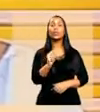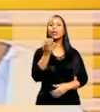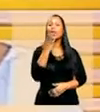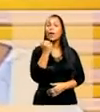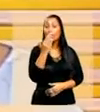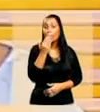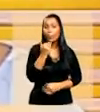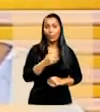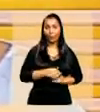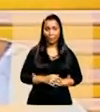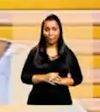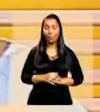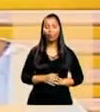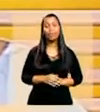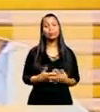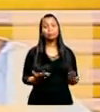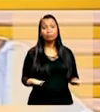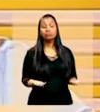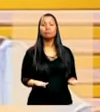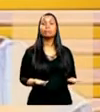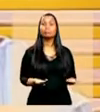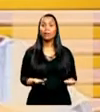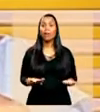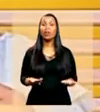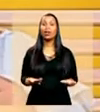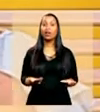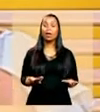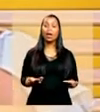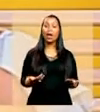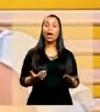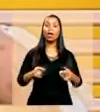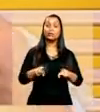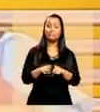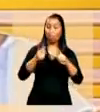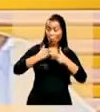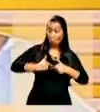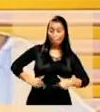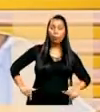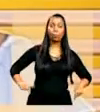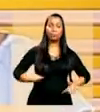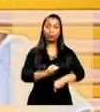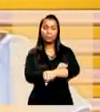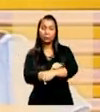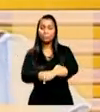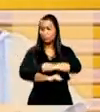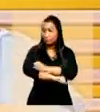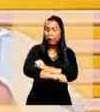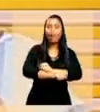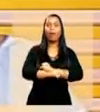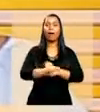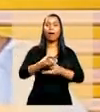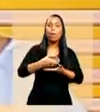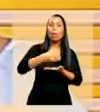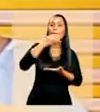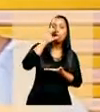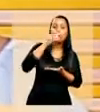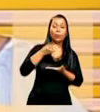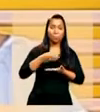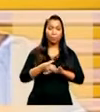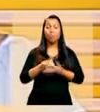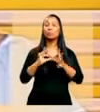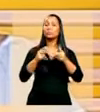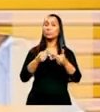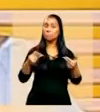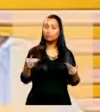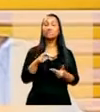A comer, né? A se limpar, a beber no copo.